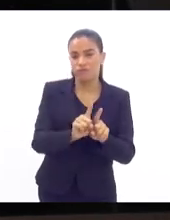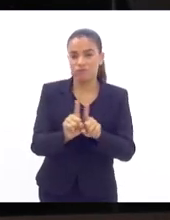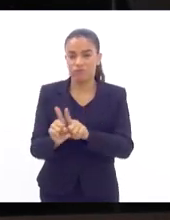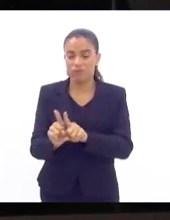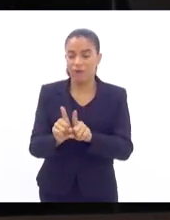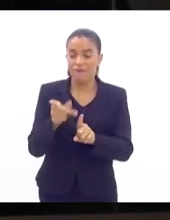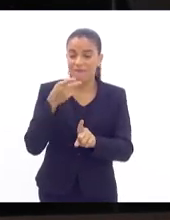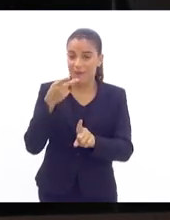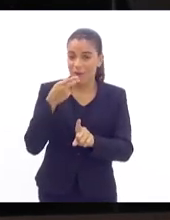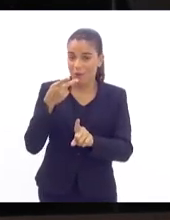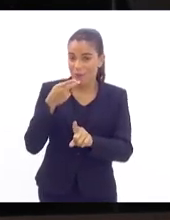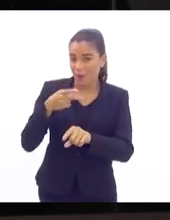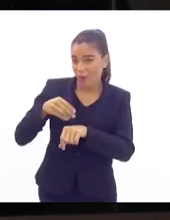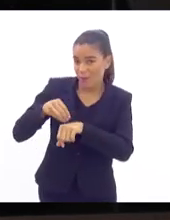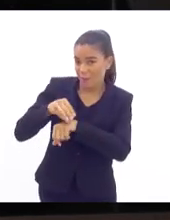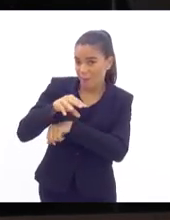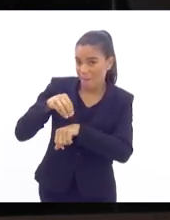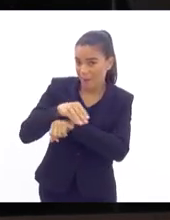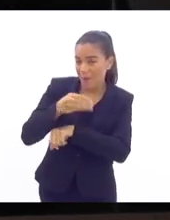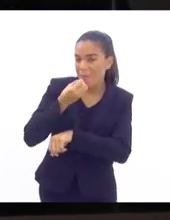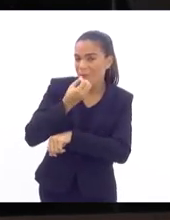alegrar o coração dele.